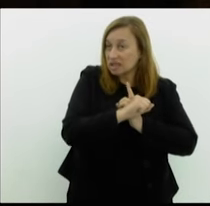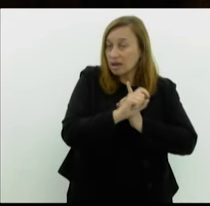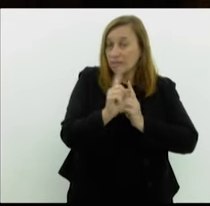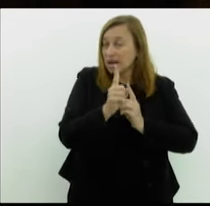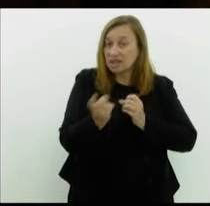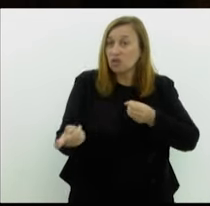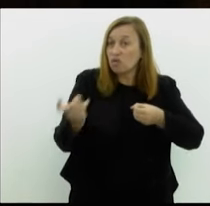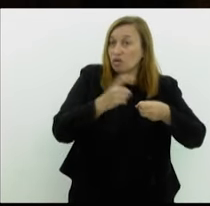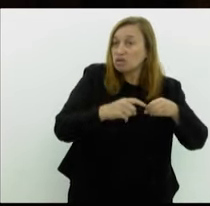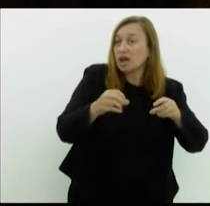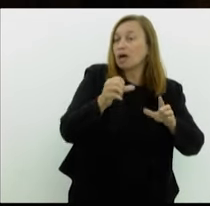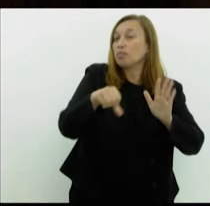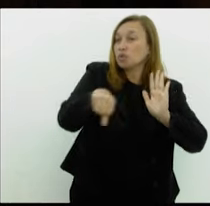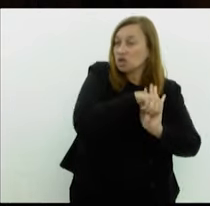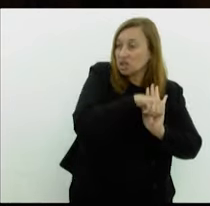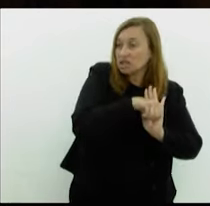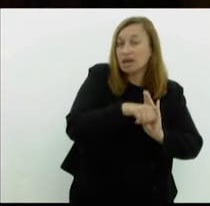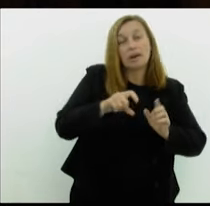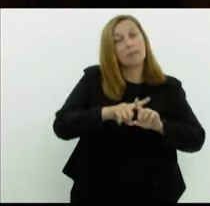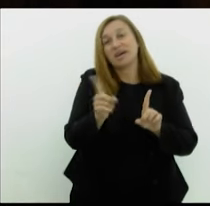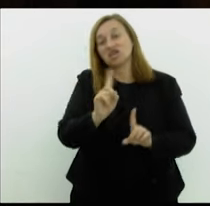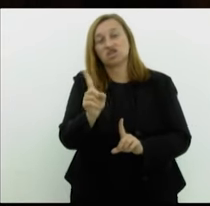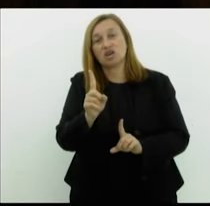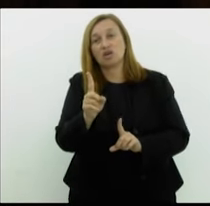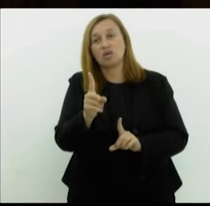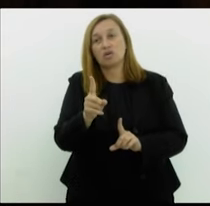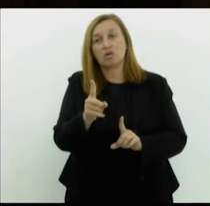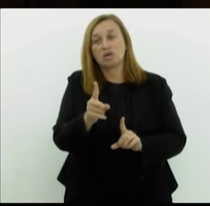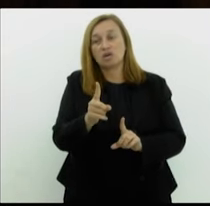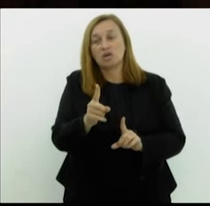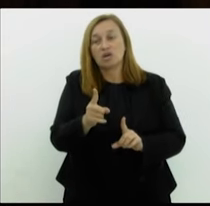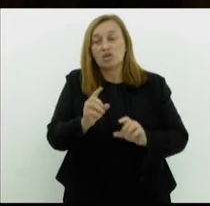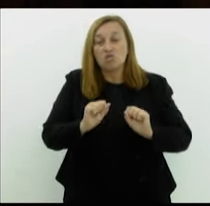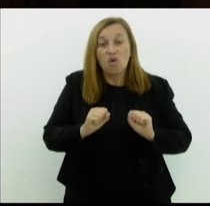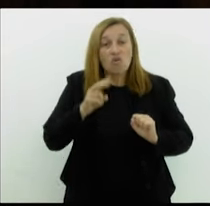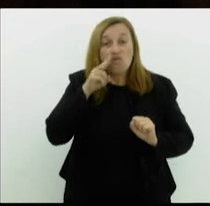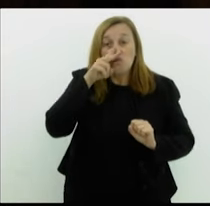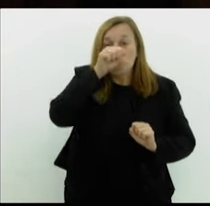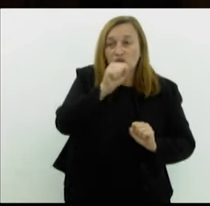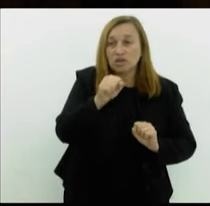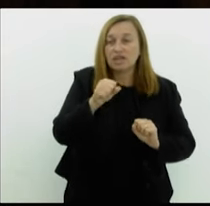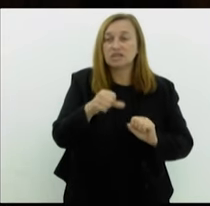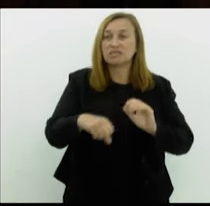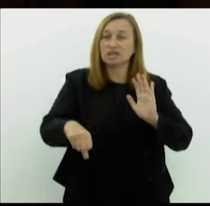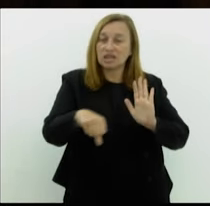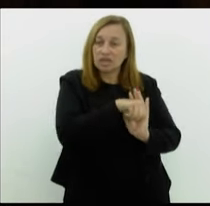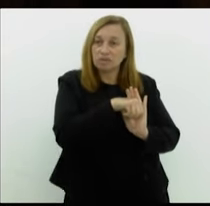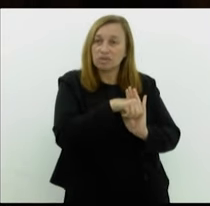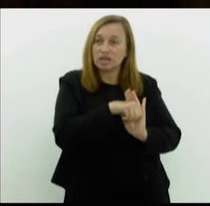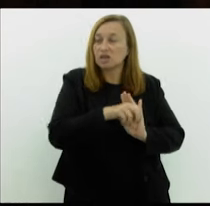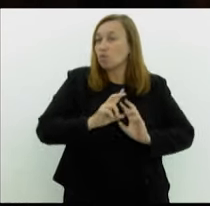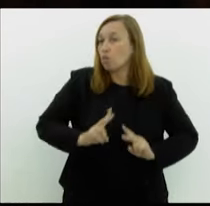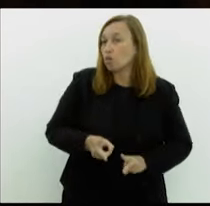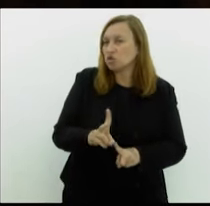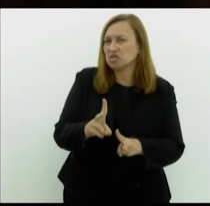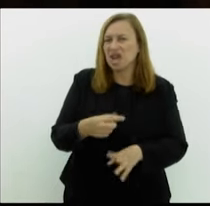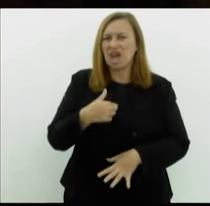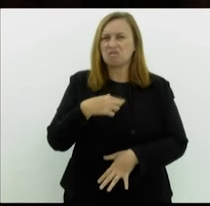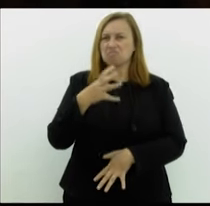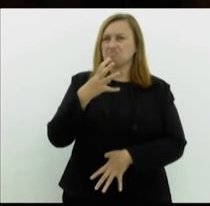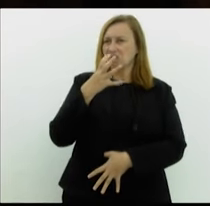da reincidência, da marginalidade, do fortalecimento da criminalidade. Portanto, não me